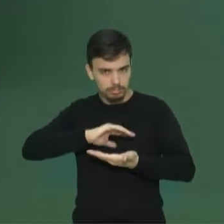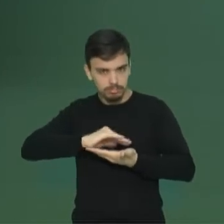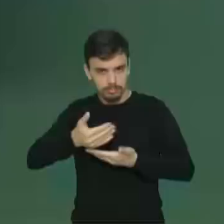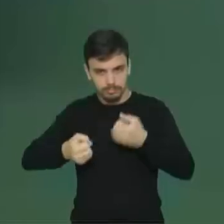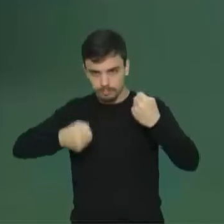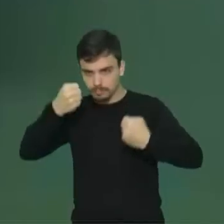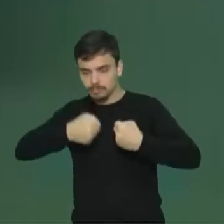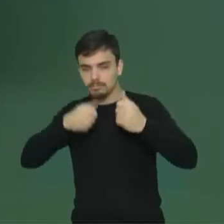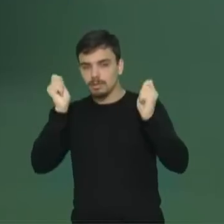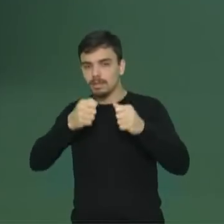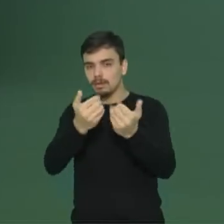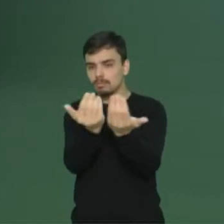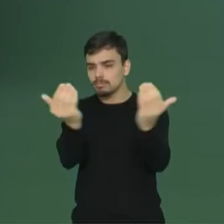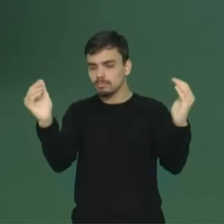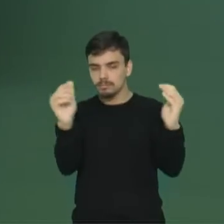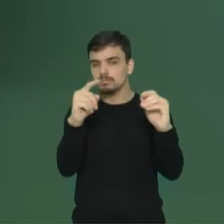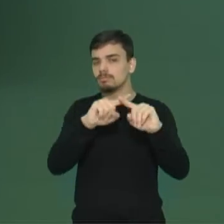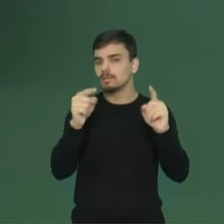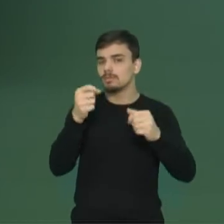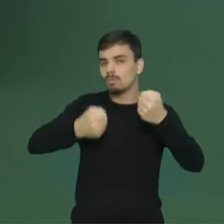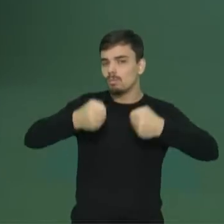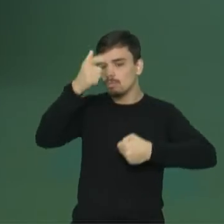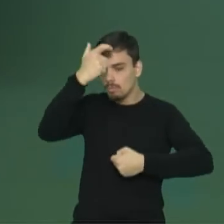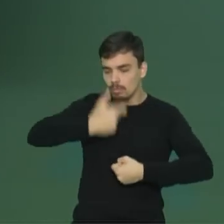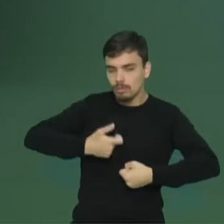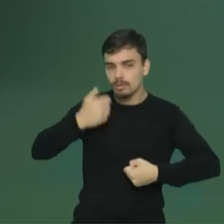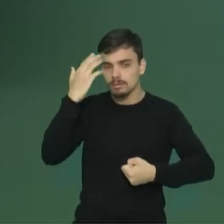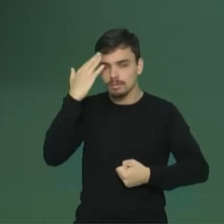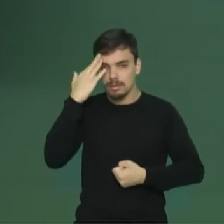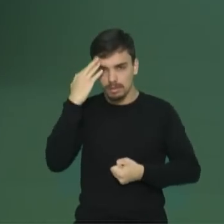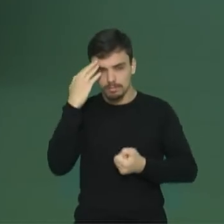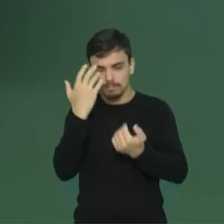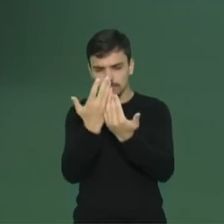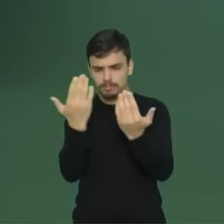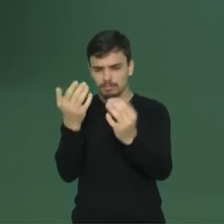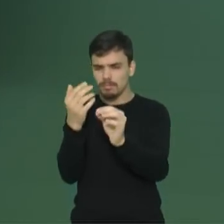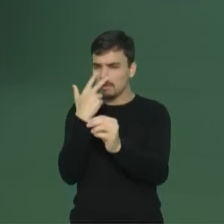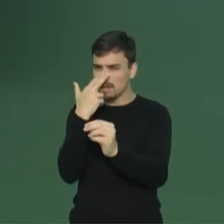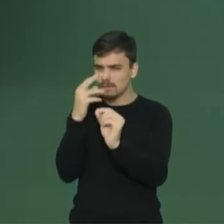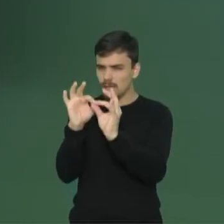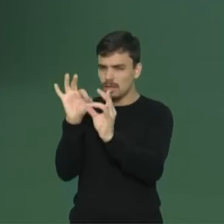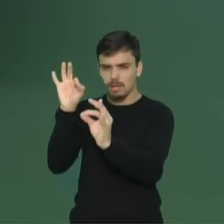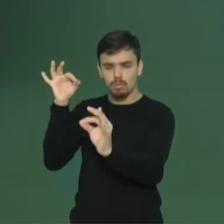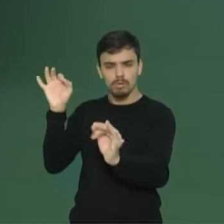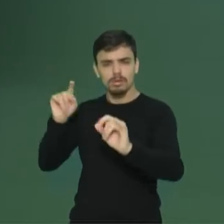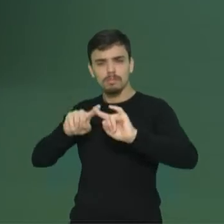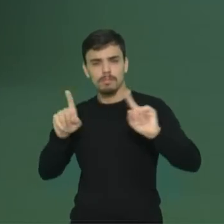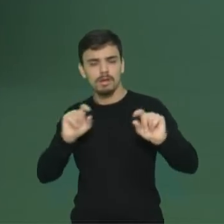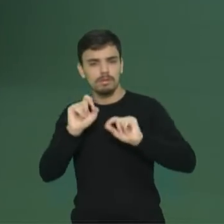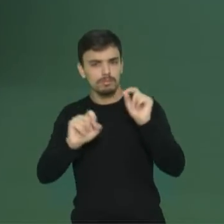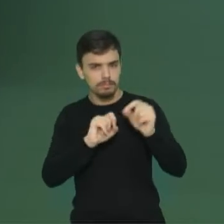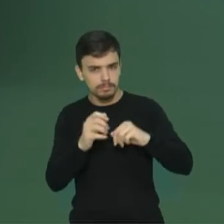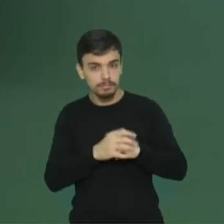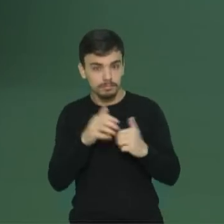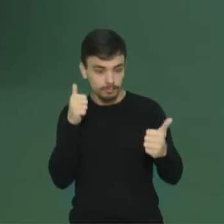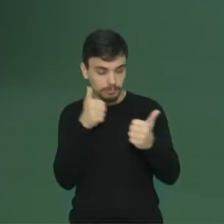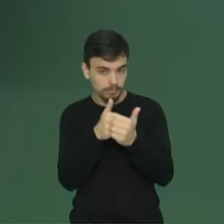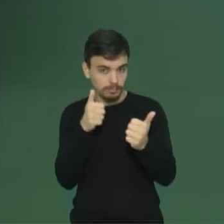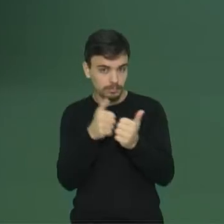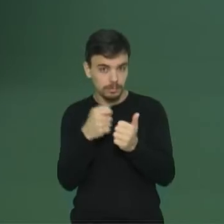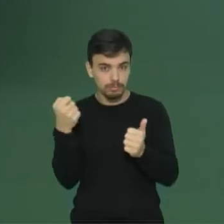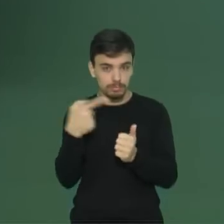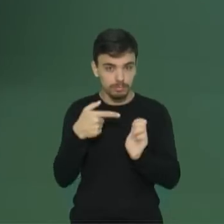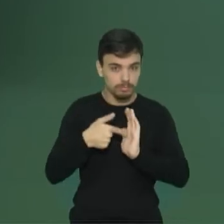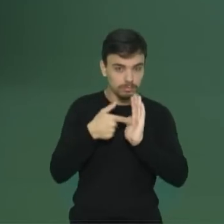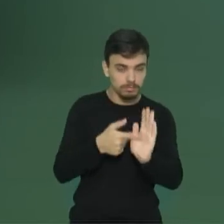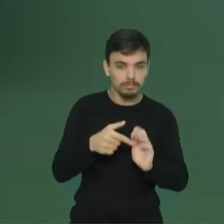visão. Aí o motorista sabe que quando ele olha no espelho a imagem parece estar um pouco mais longe, porém ela está mais perto do que